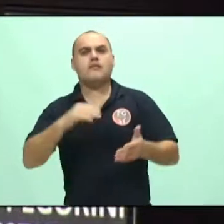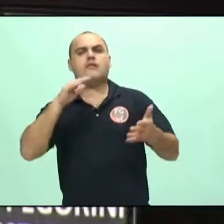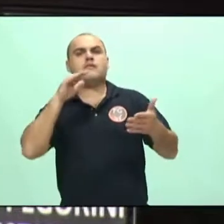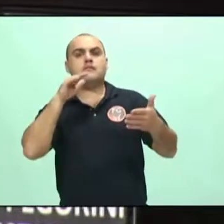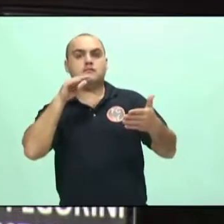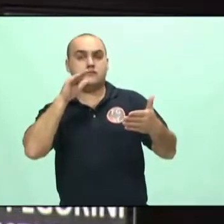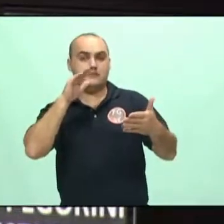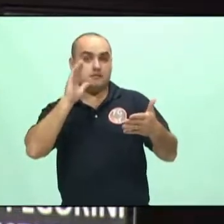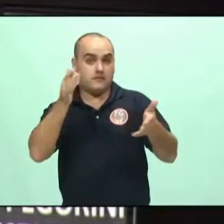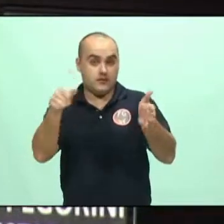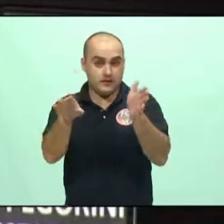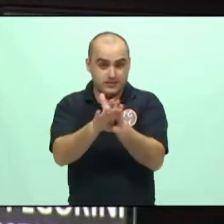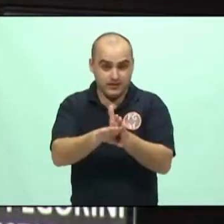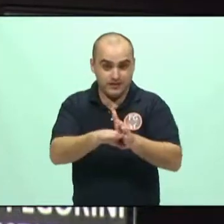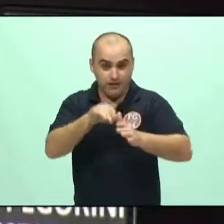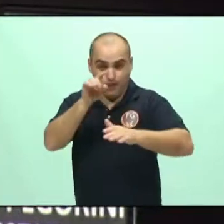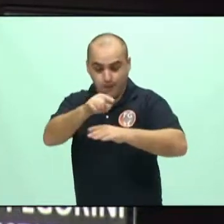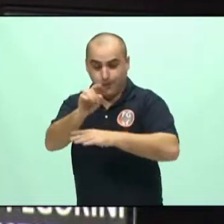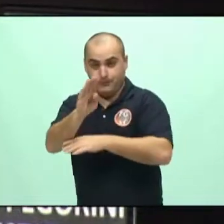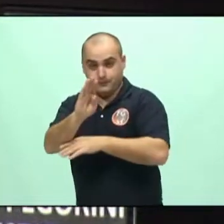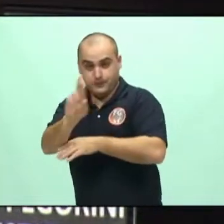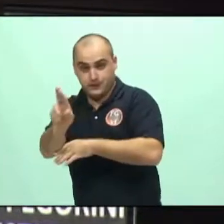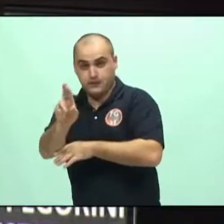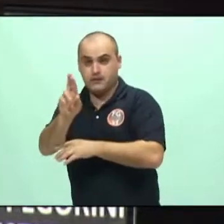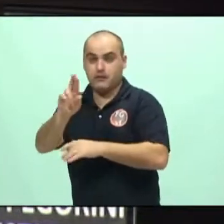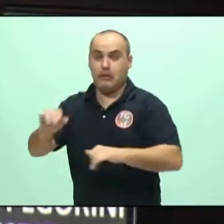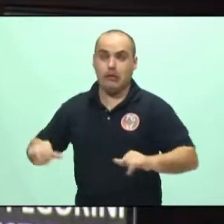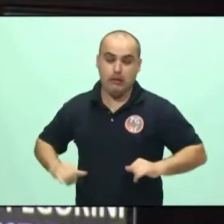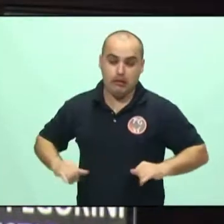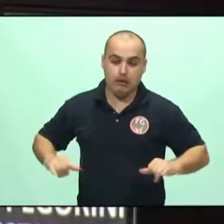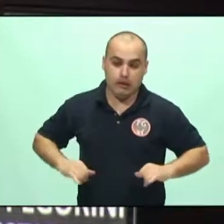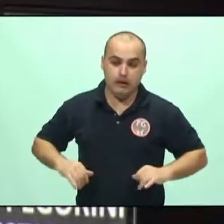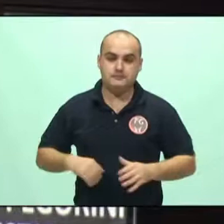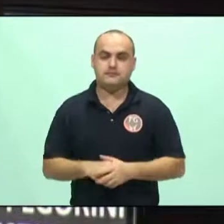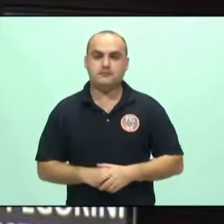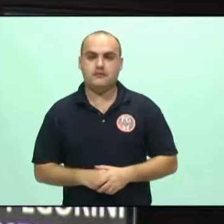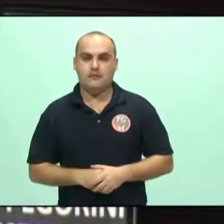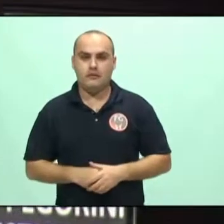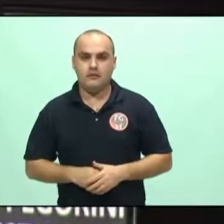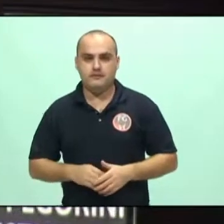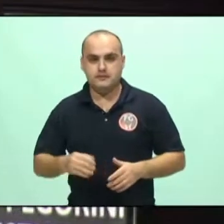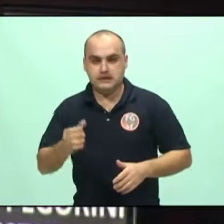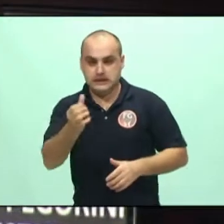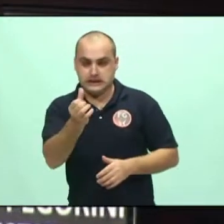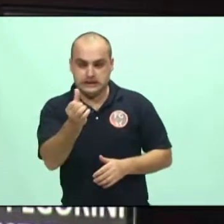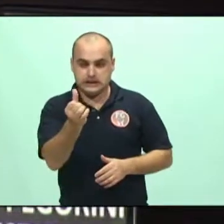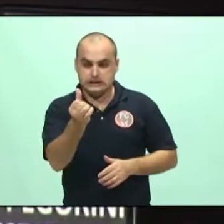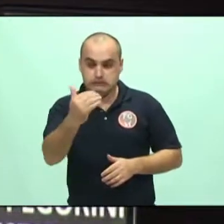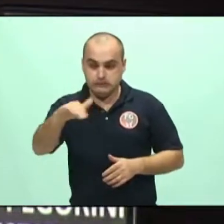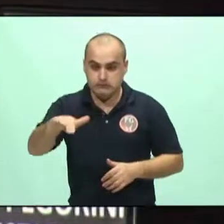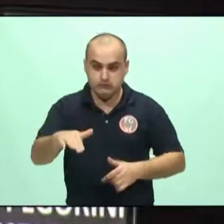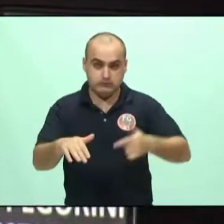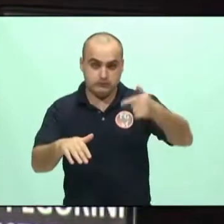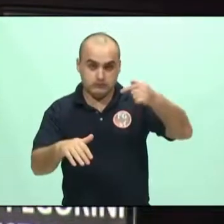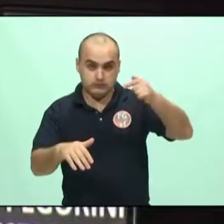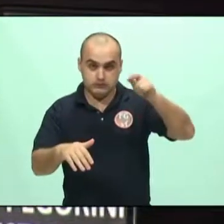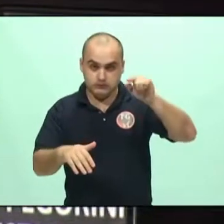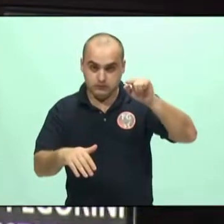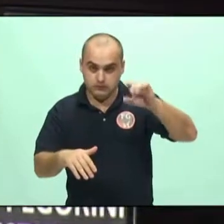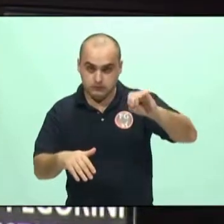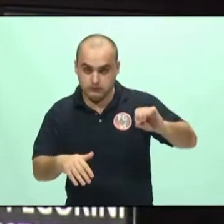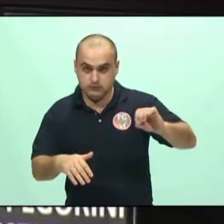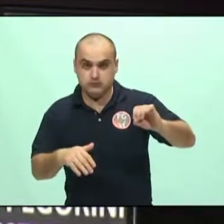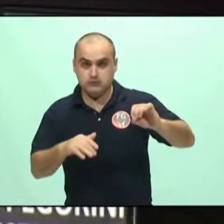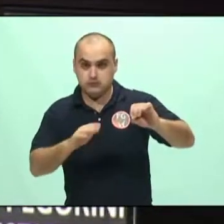já chegar no trevo É um sofrimento quando chega no trevo apresenta o Paulinho 6:30 7 horas da manhã para te atravessar sentido